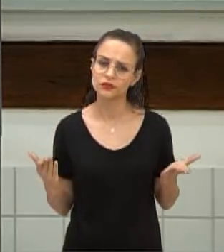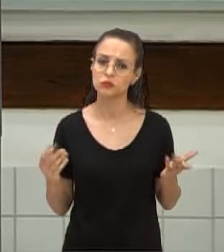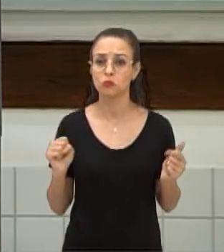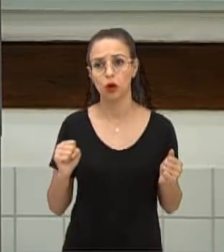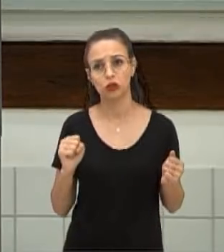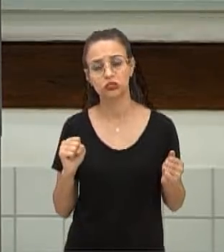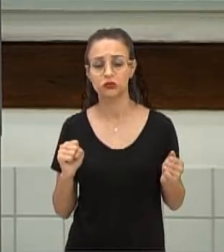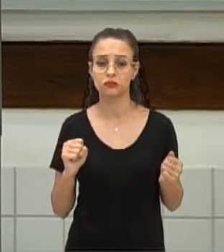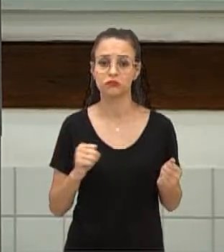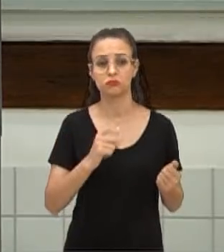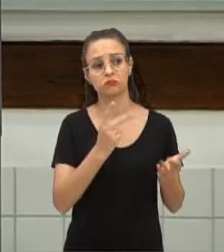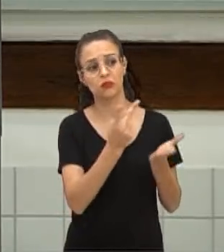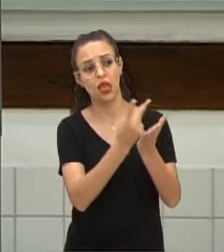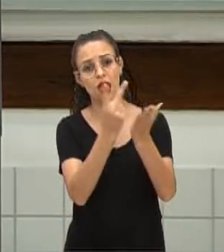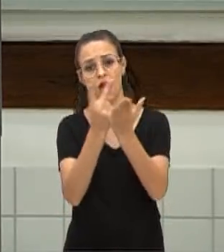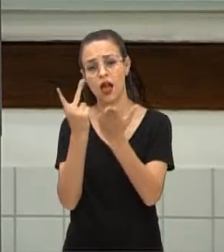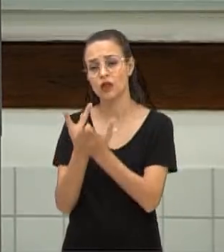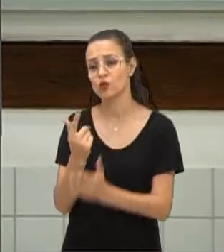errado em outras